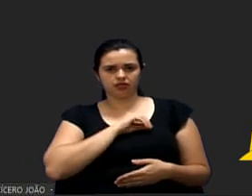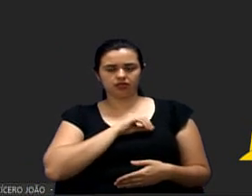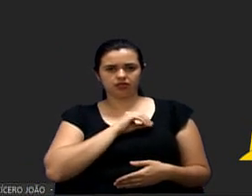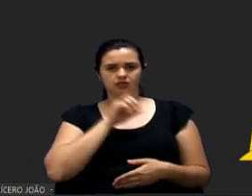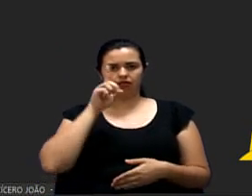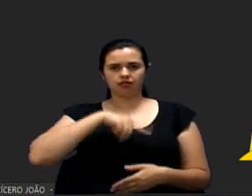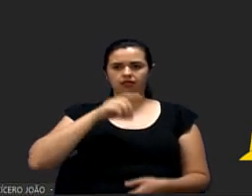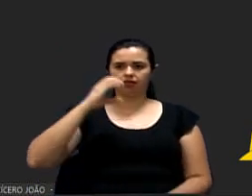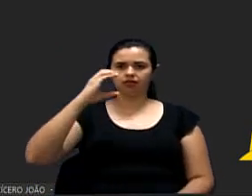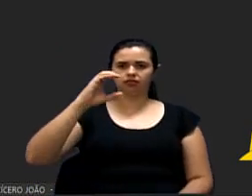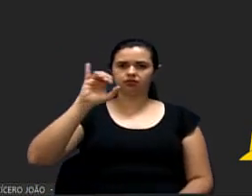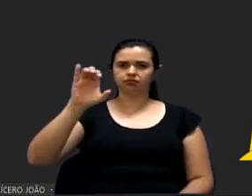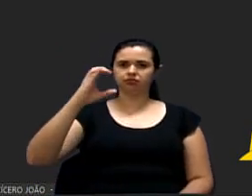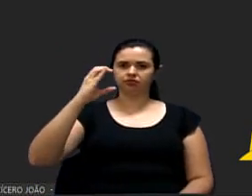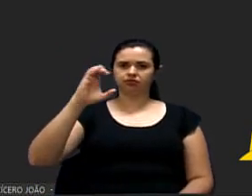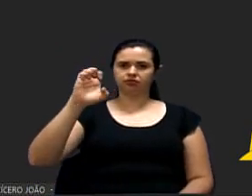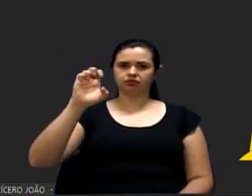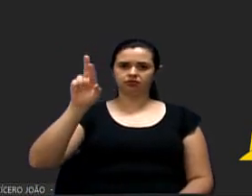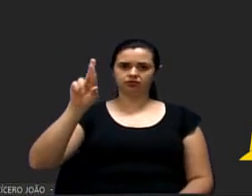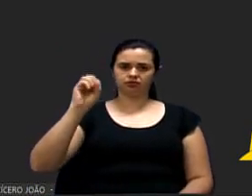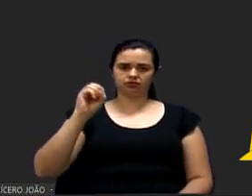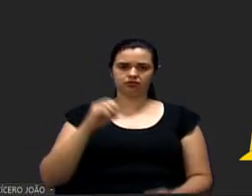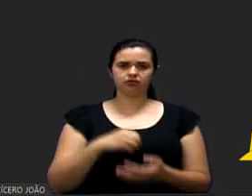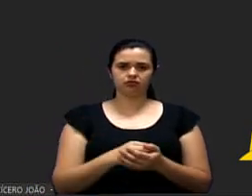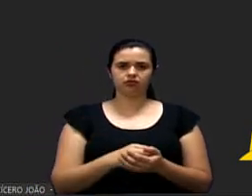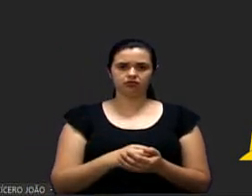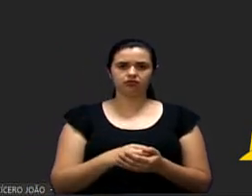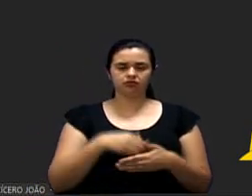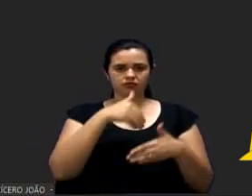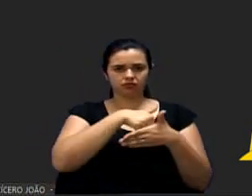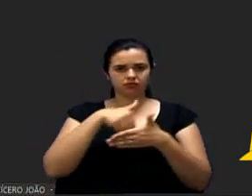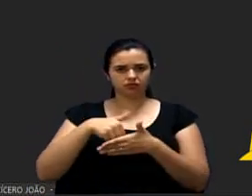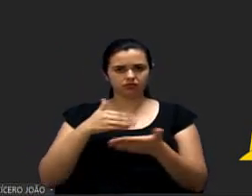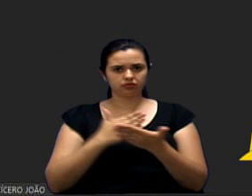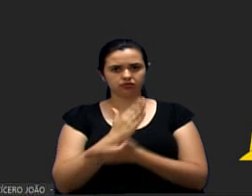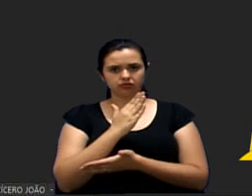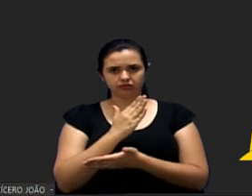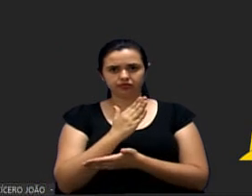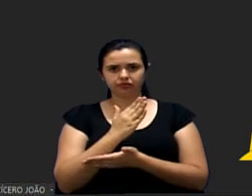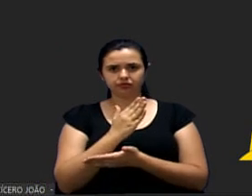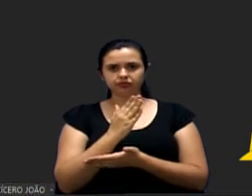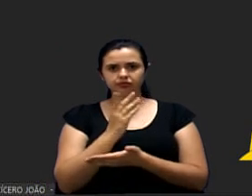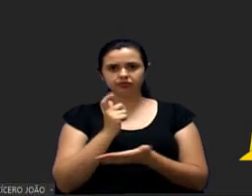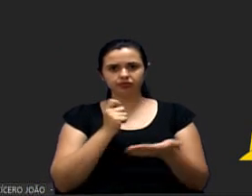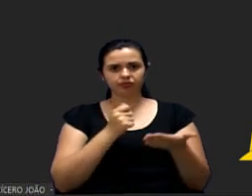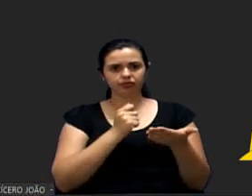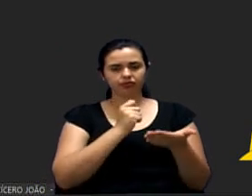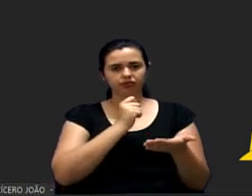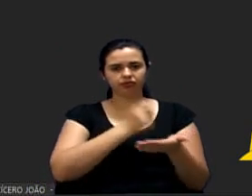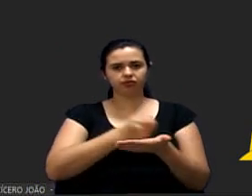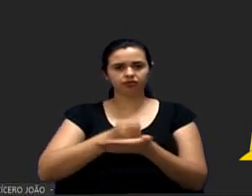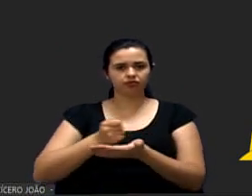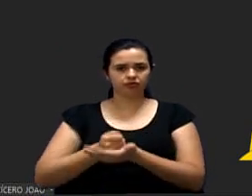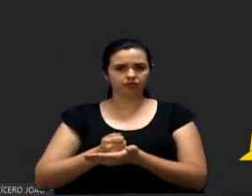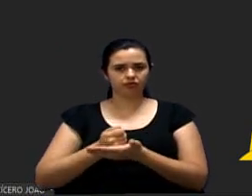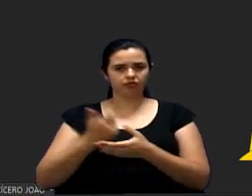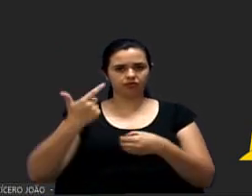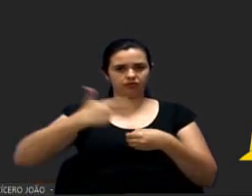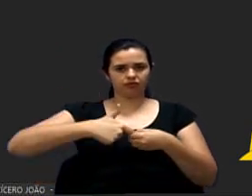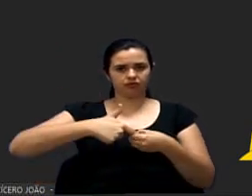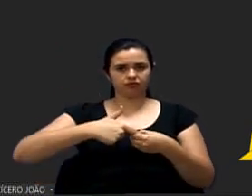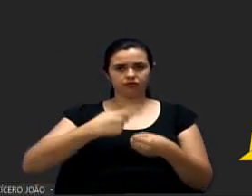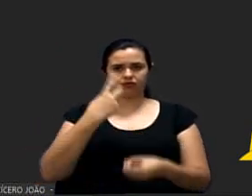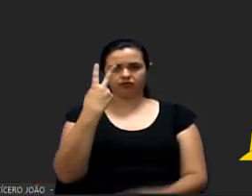foi um propósito que ele foi eleito e que ele gasta R$ 2.000 de gasolina. Esse vereador não gasta gasolina